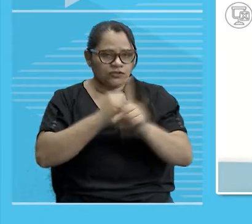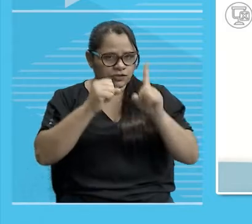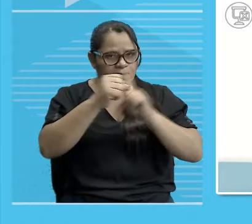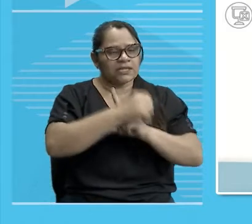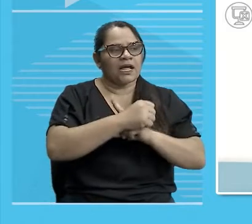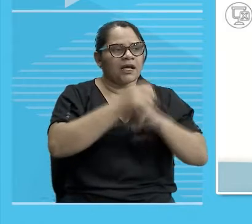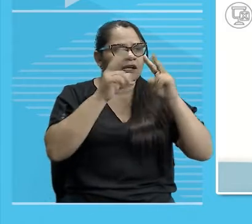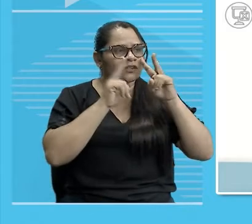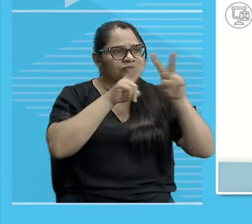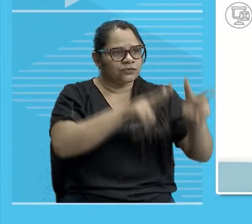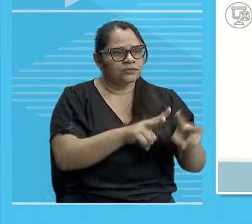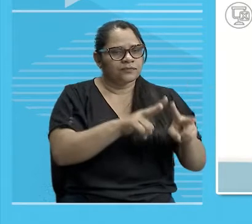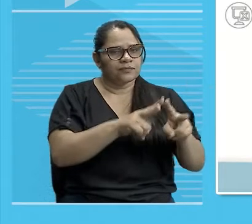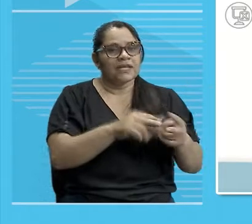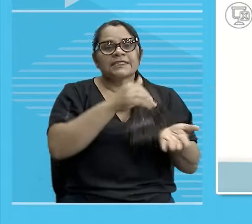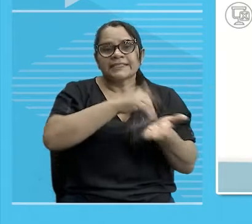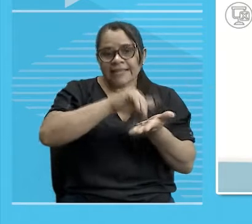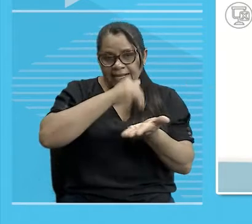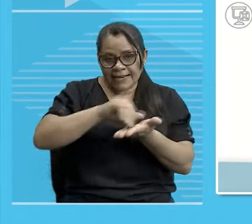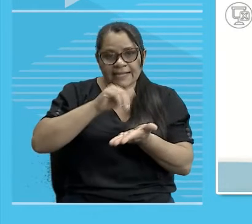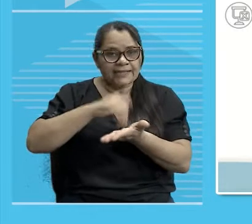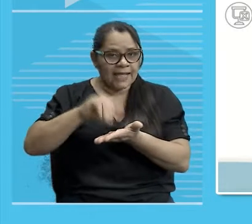a secretária